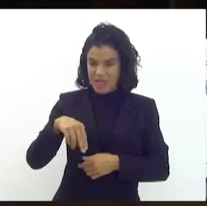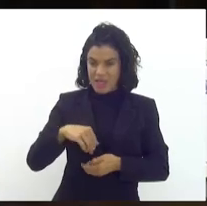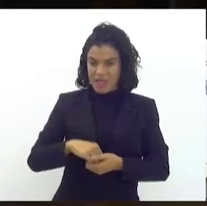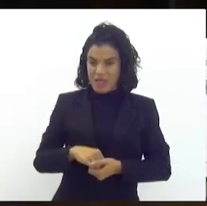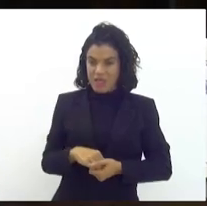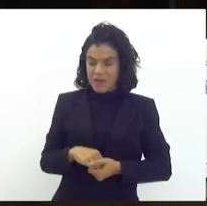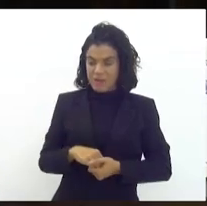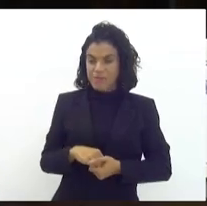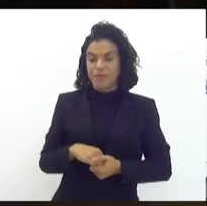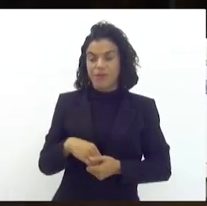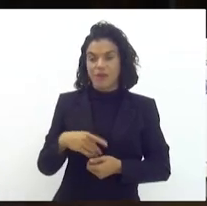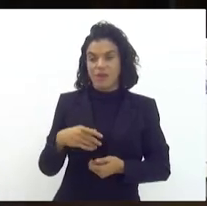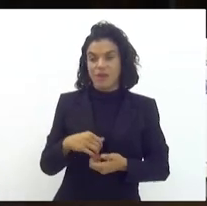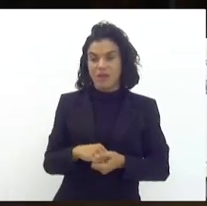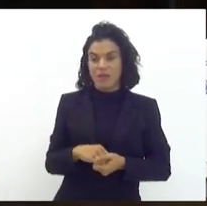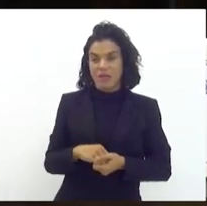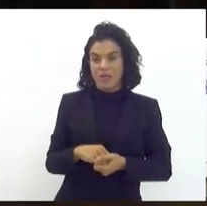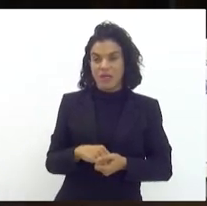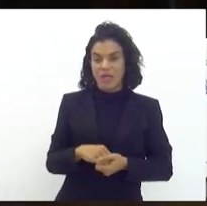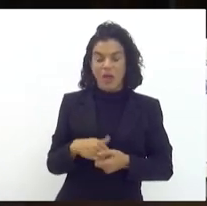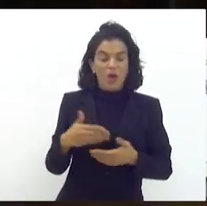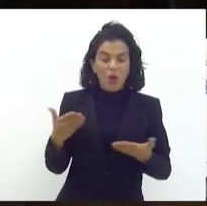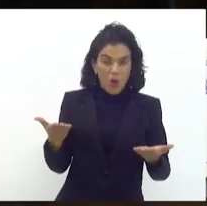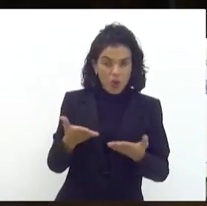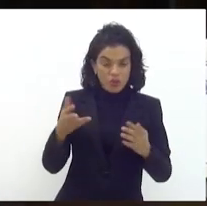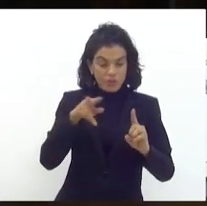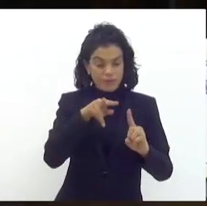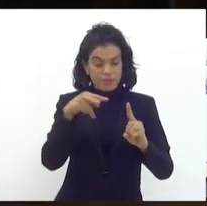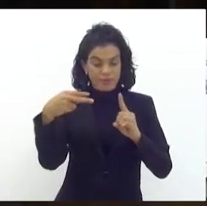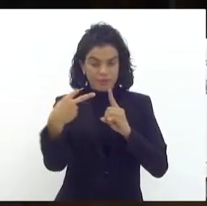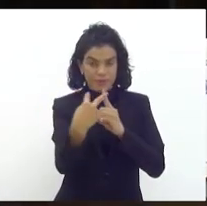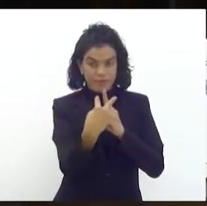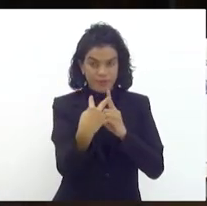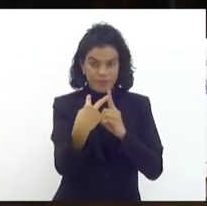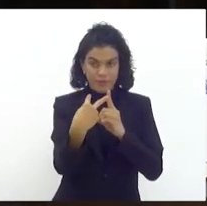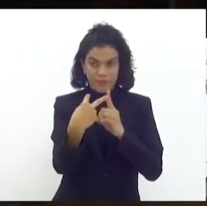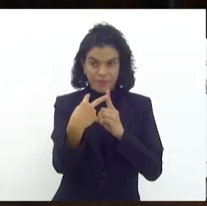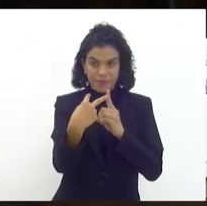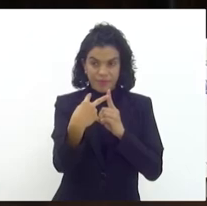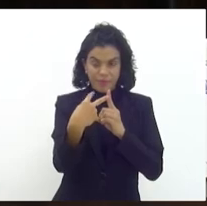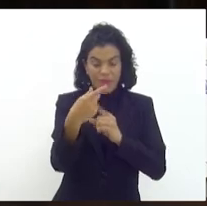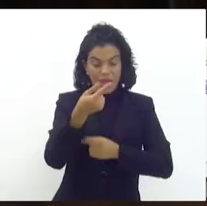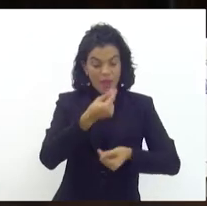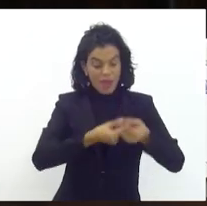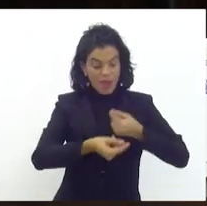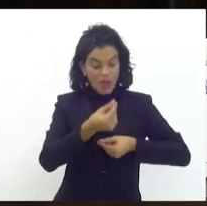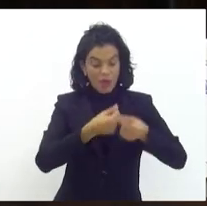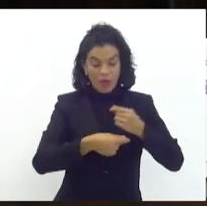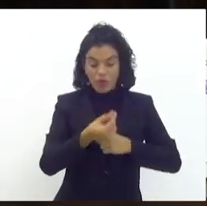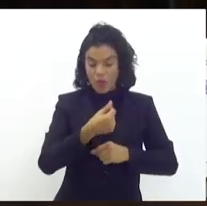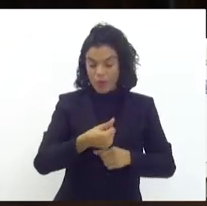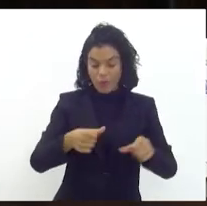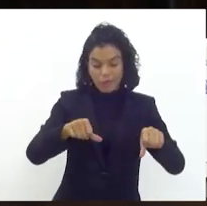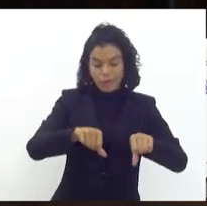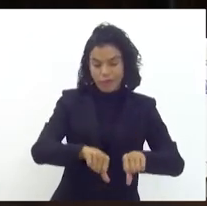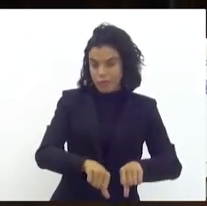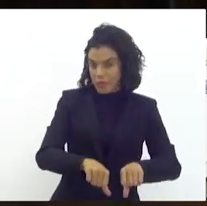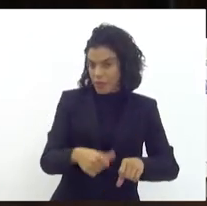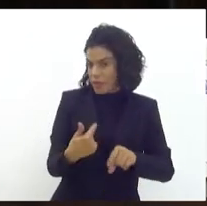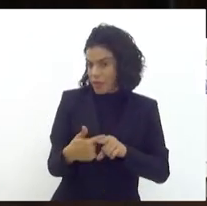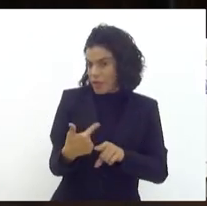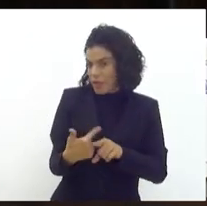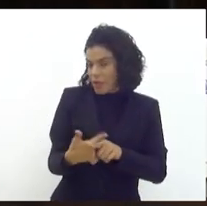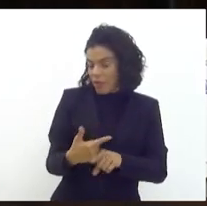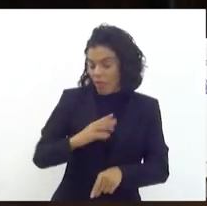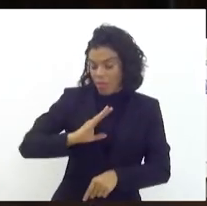o existente Hoje ele do ponto de vista econômico é suicida porque ele